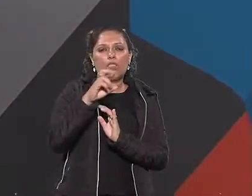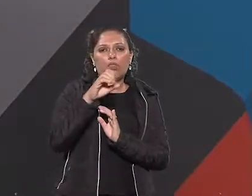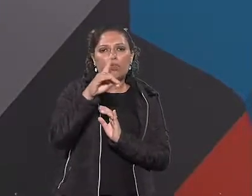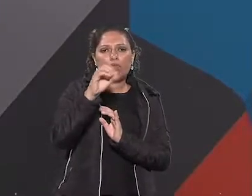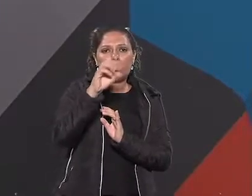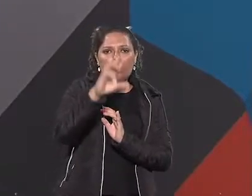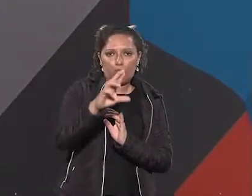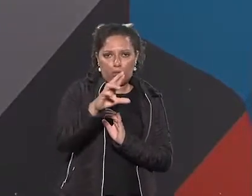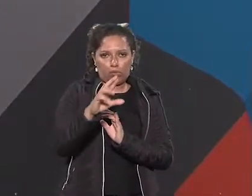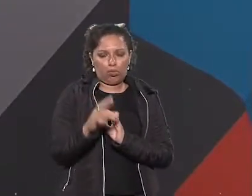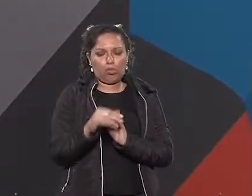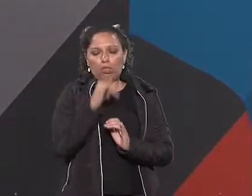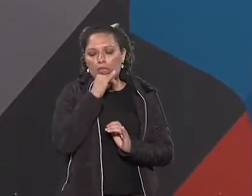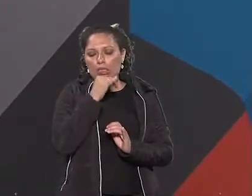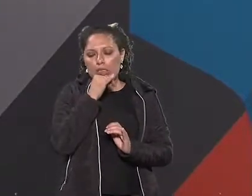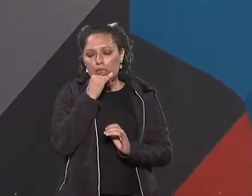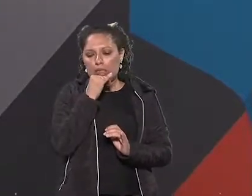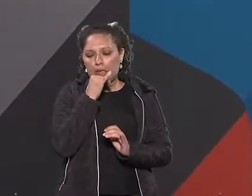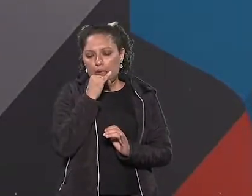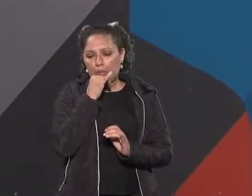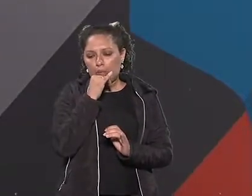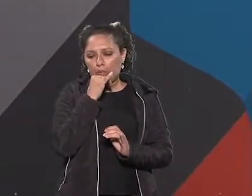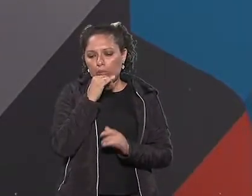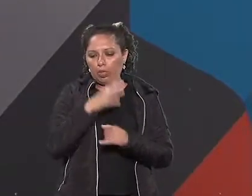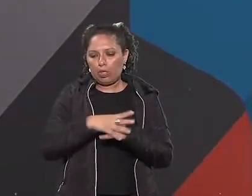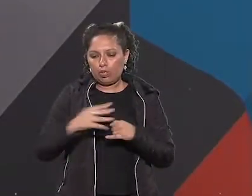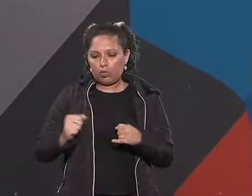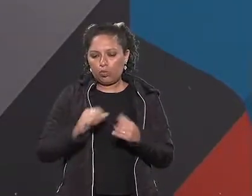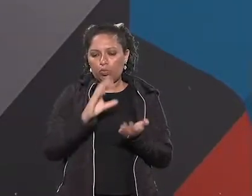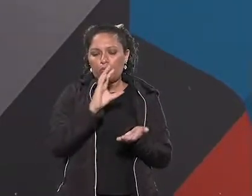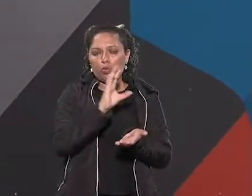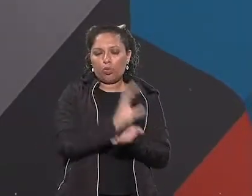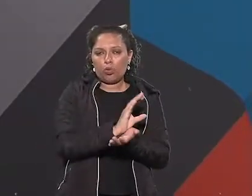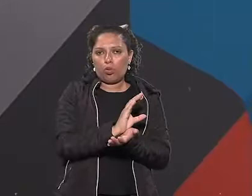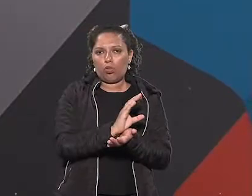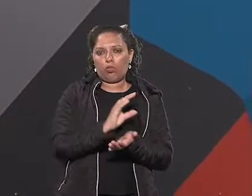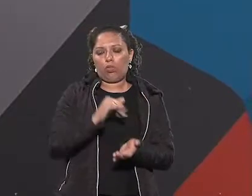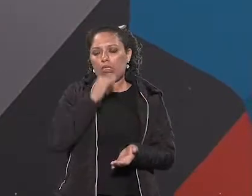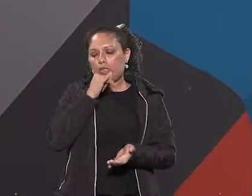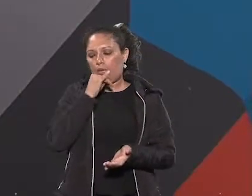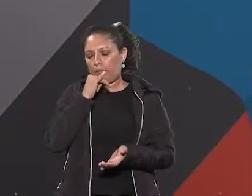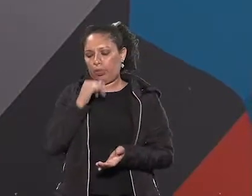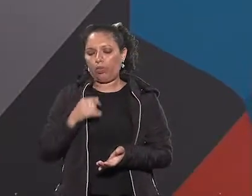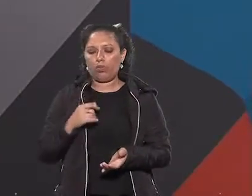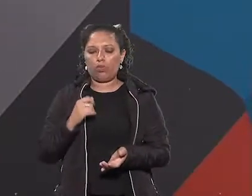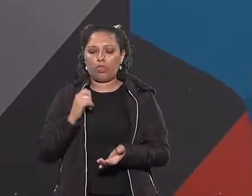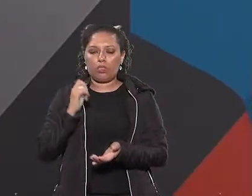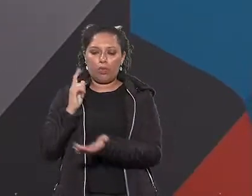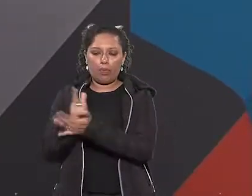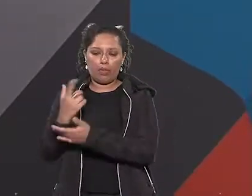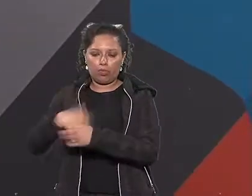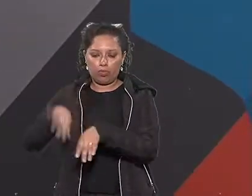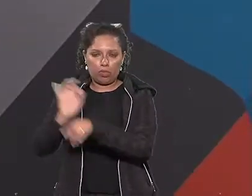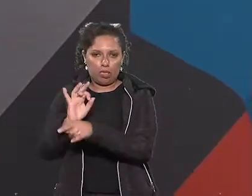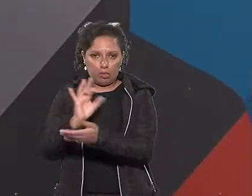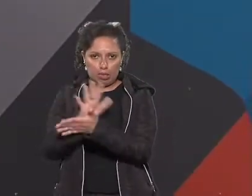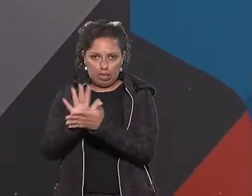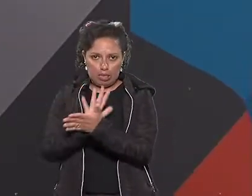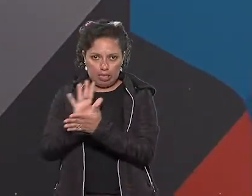um artigo no Código Tributário Nacional que você deve ao Estado. Se você recorre à